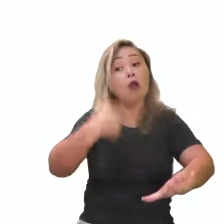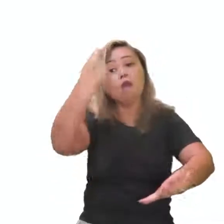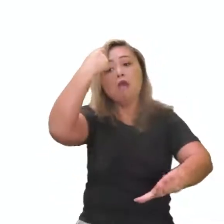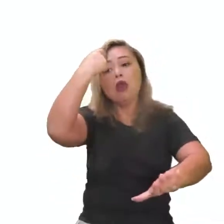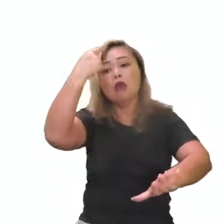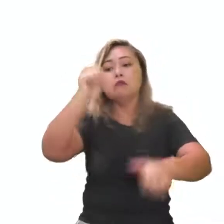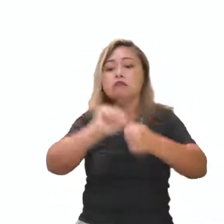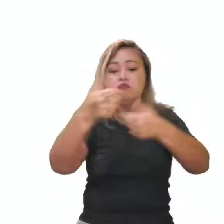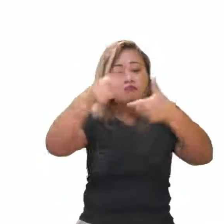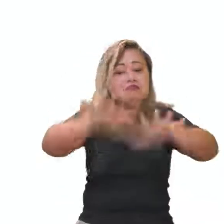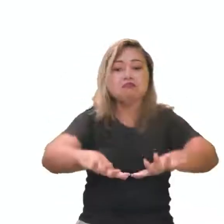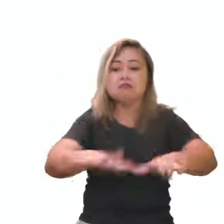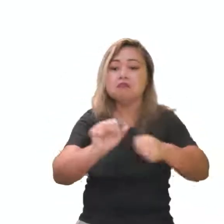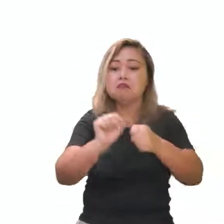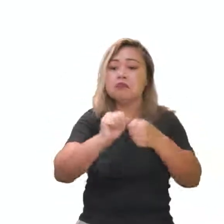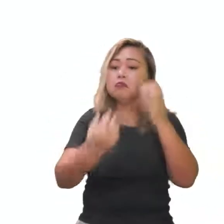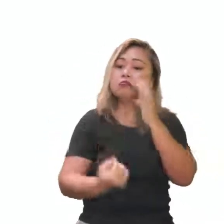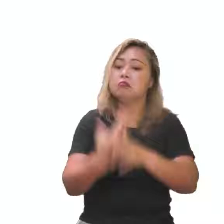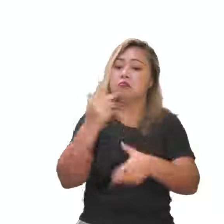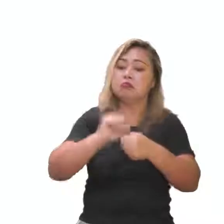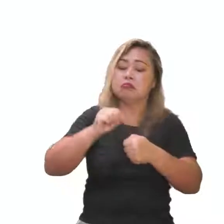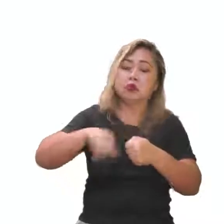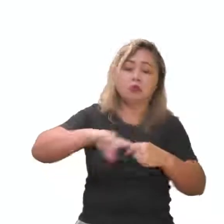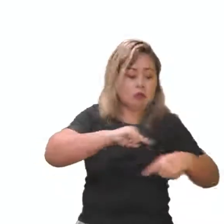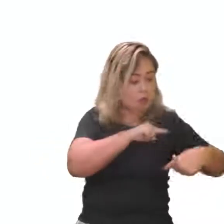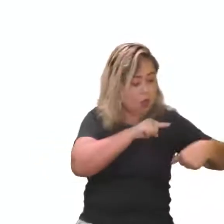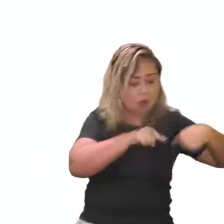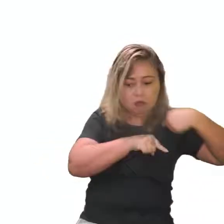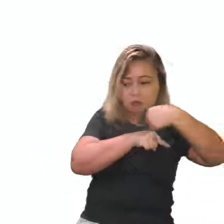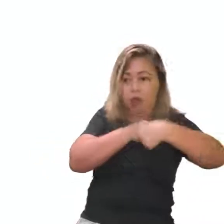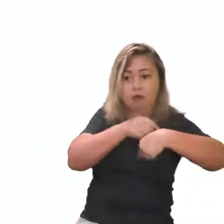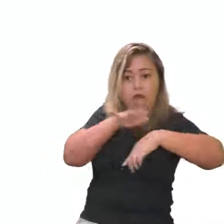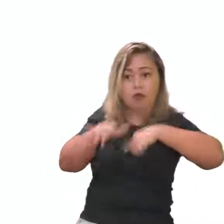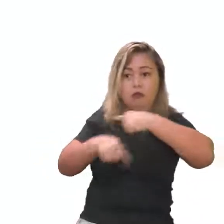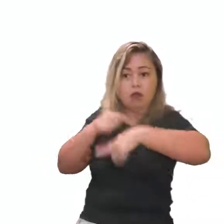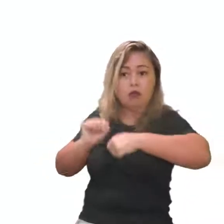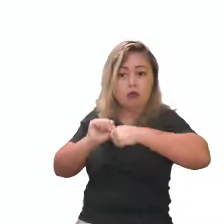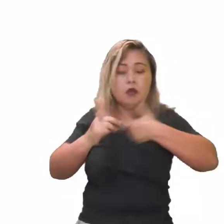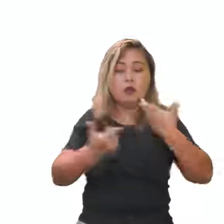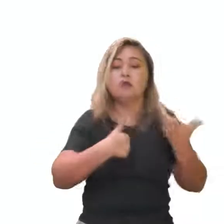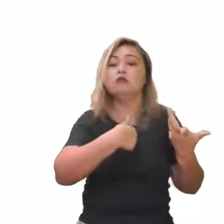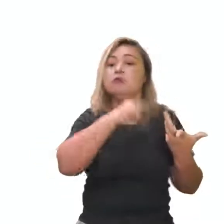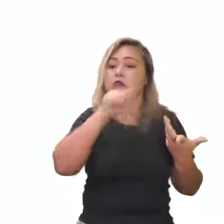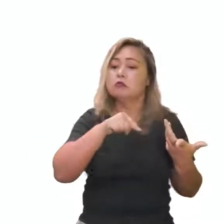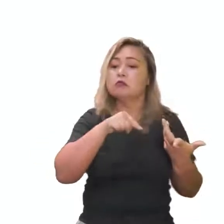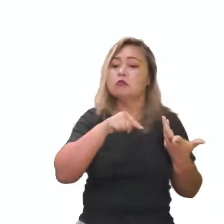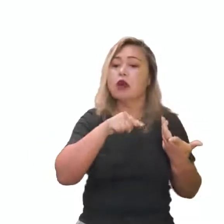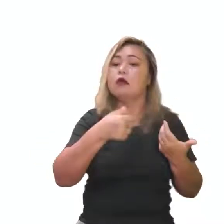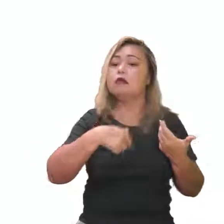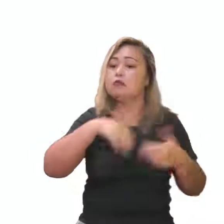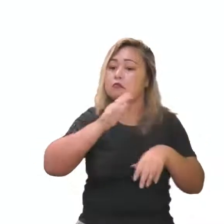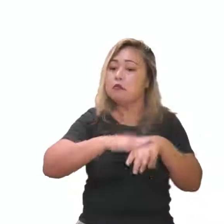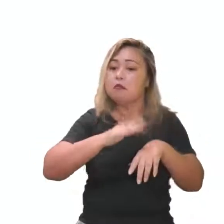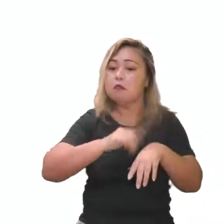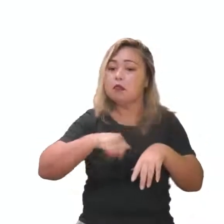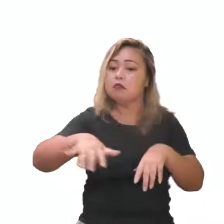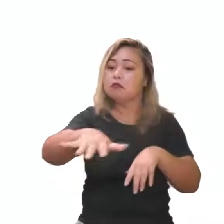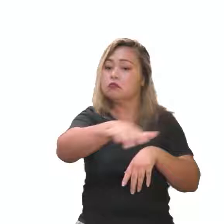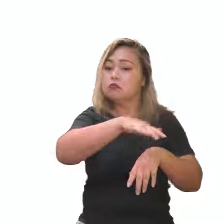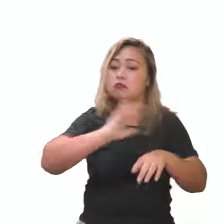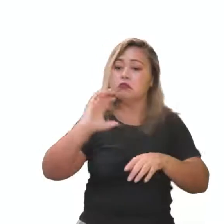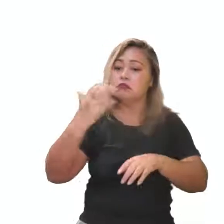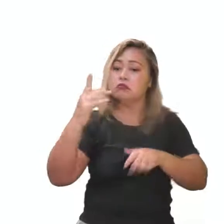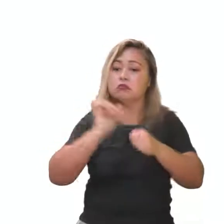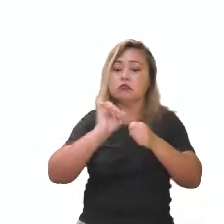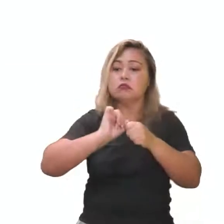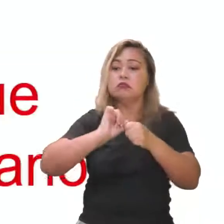pensava-se no criacionismo, aí criou essa corrente fixista, tá? Para poder acentuar mais entre o meio